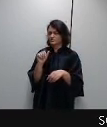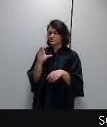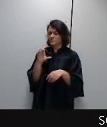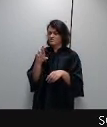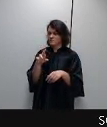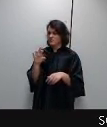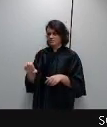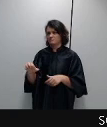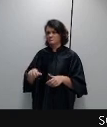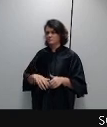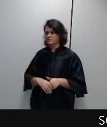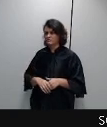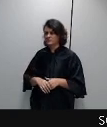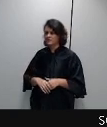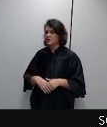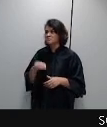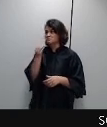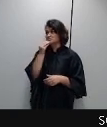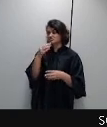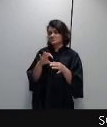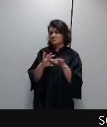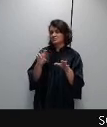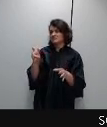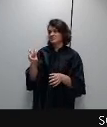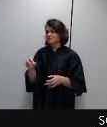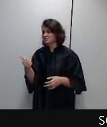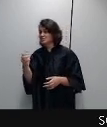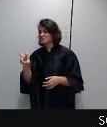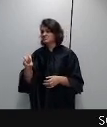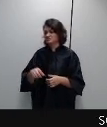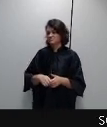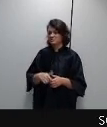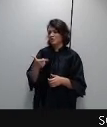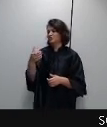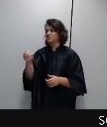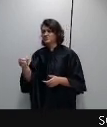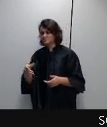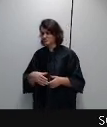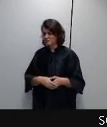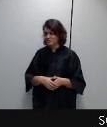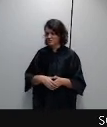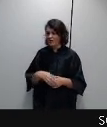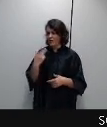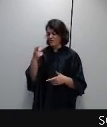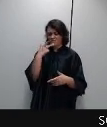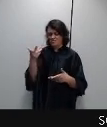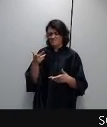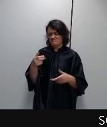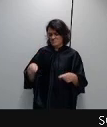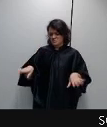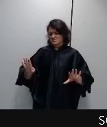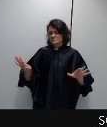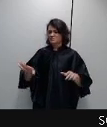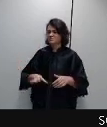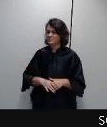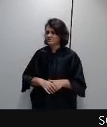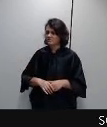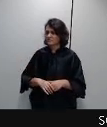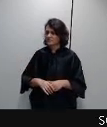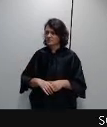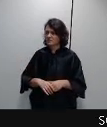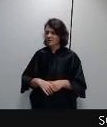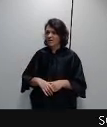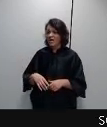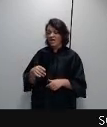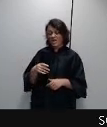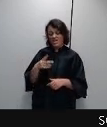a única dar 15 ou 20 o dito querem discutir e eu acho que não pode fazer isso